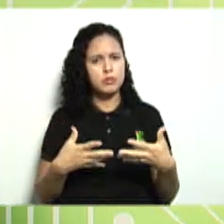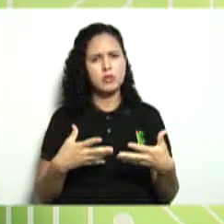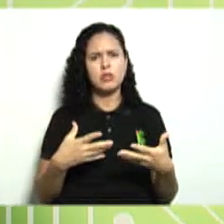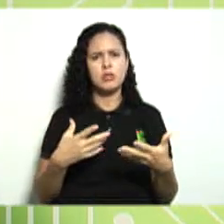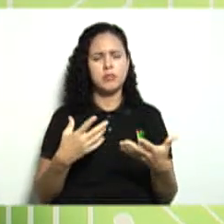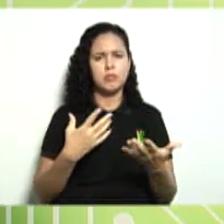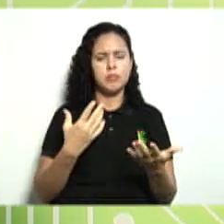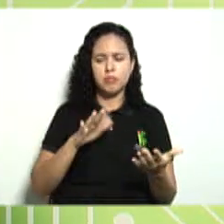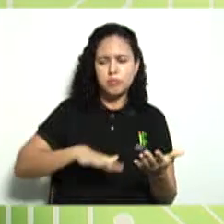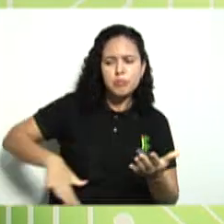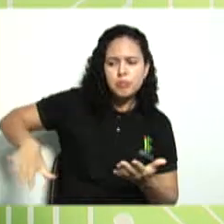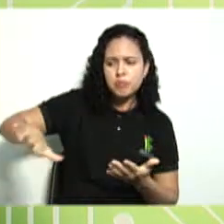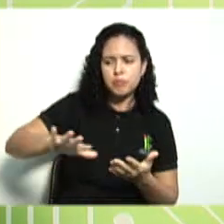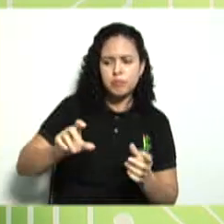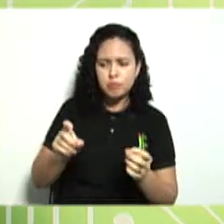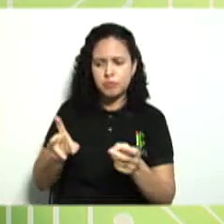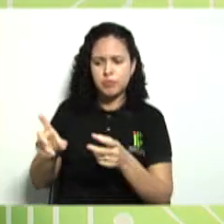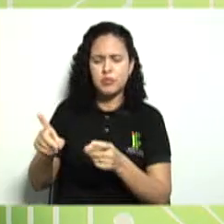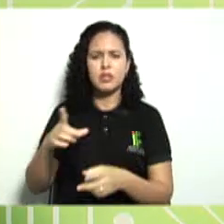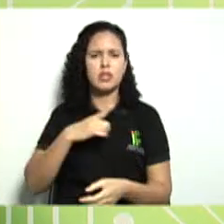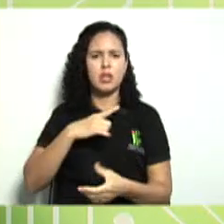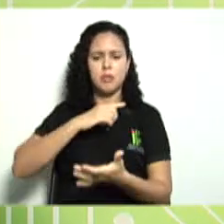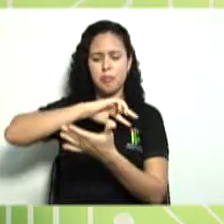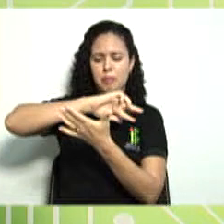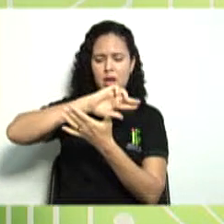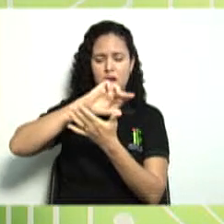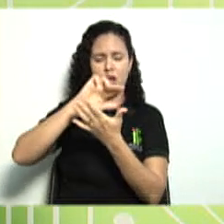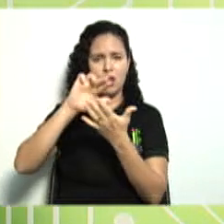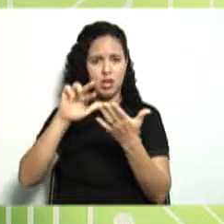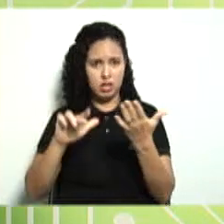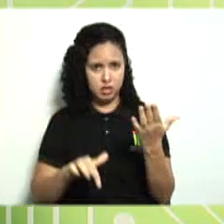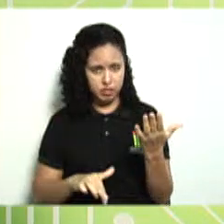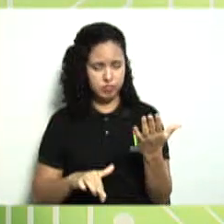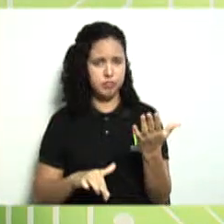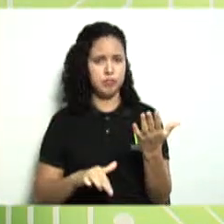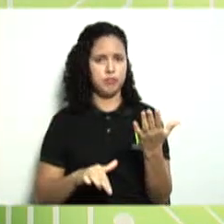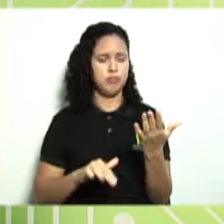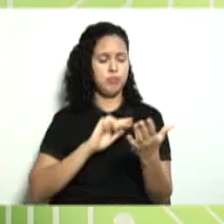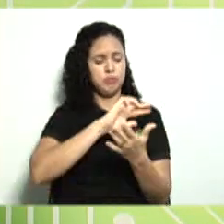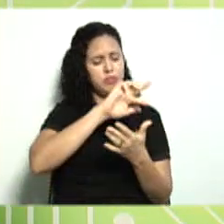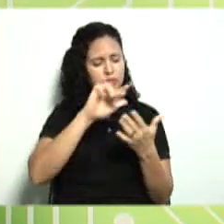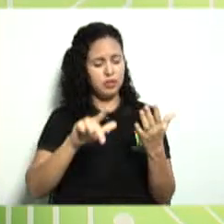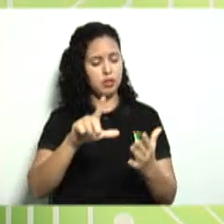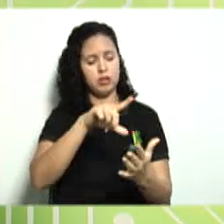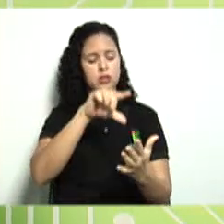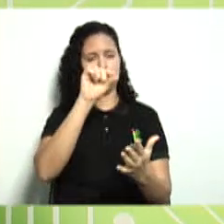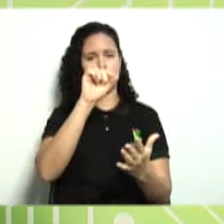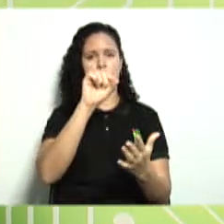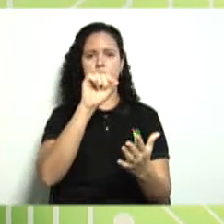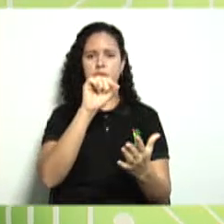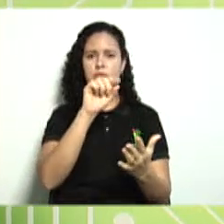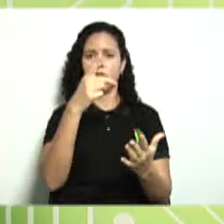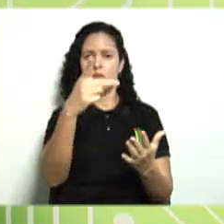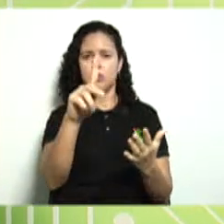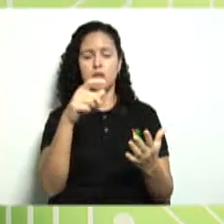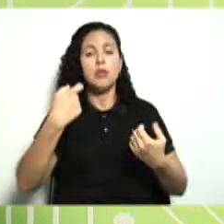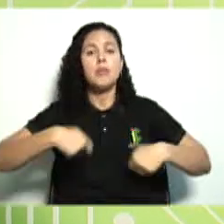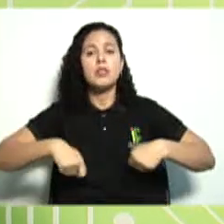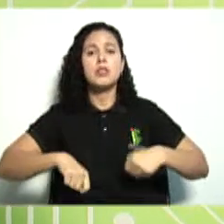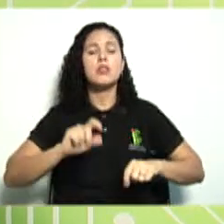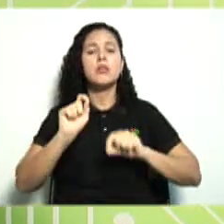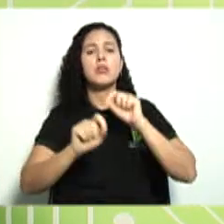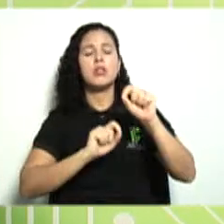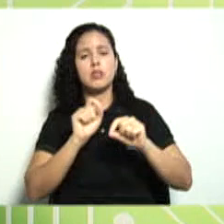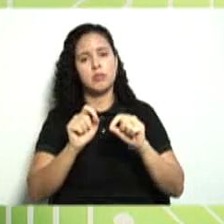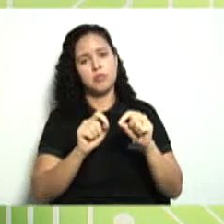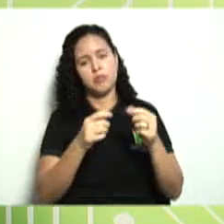mercado. A gente, na primeira aula, deixou bem claro isso, que o sistema operacional vai atender à sua necessidade. Então, você pode